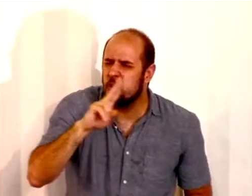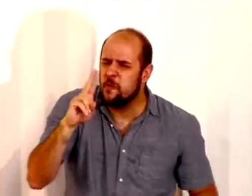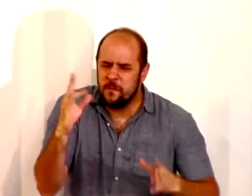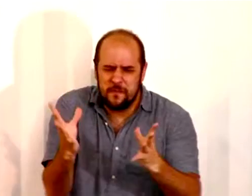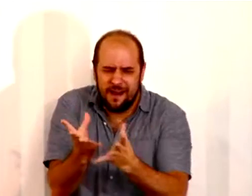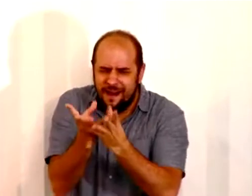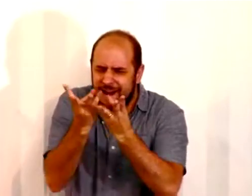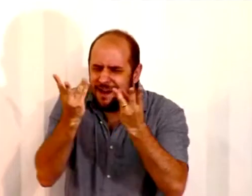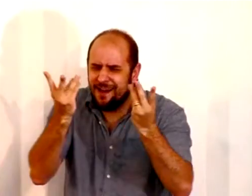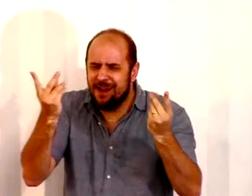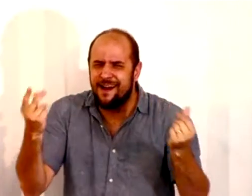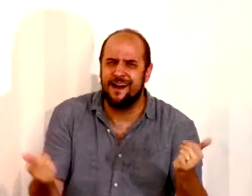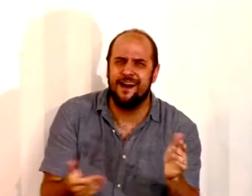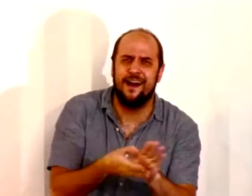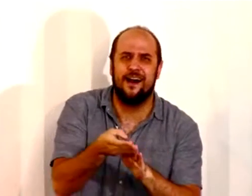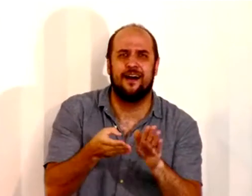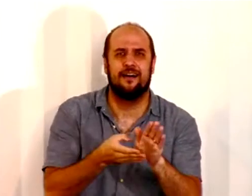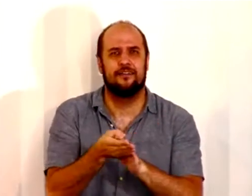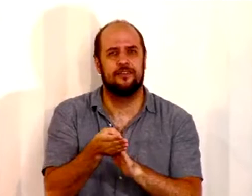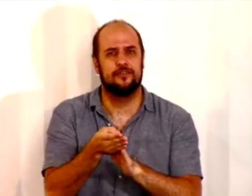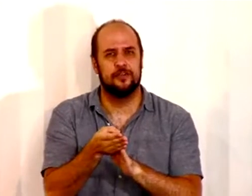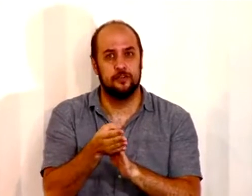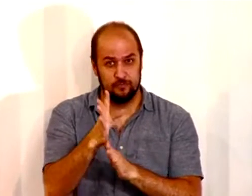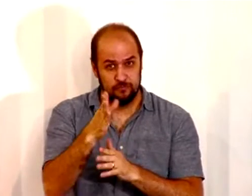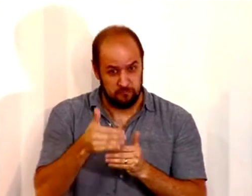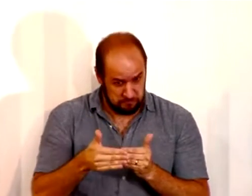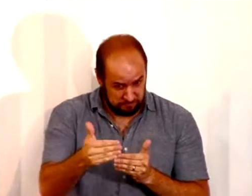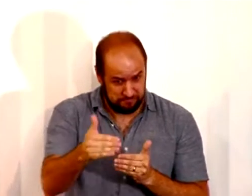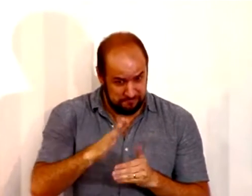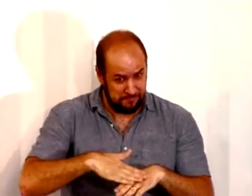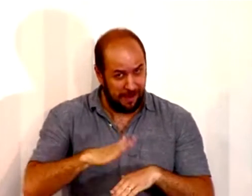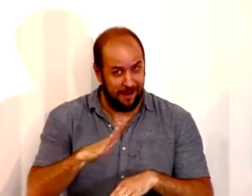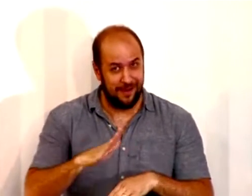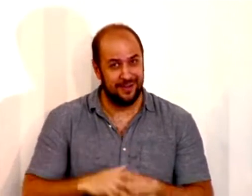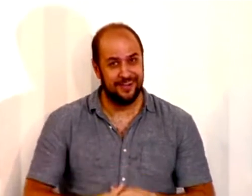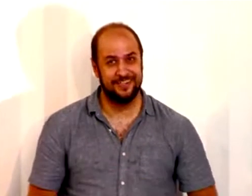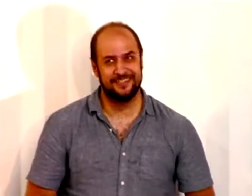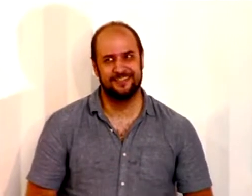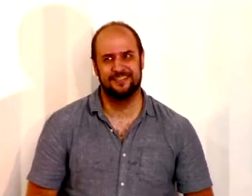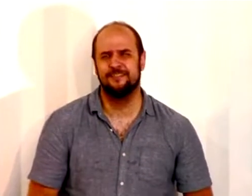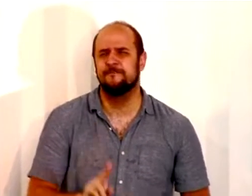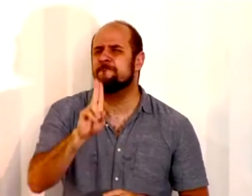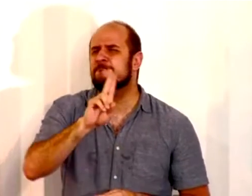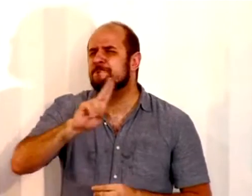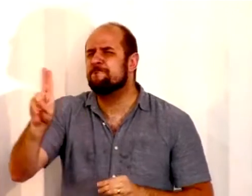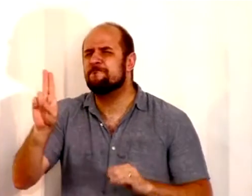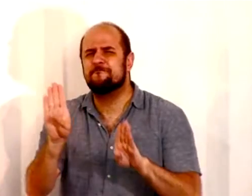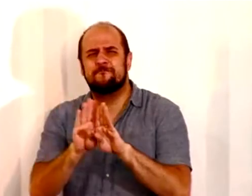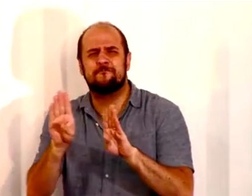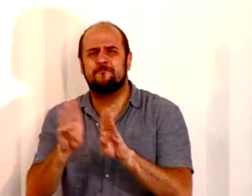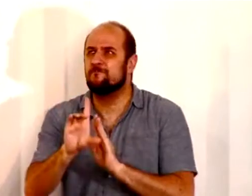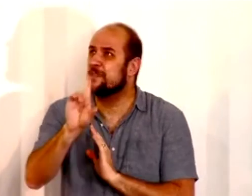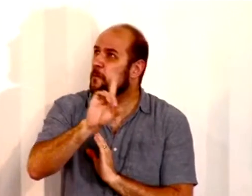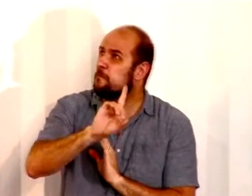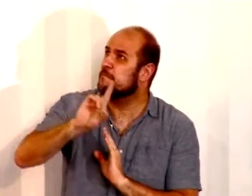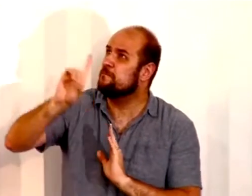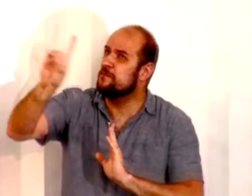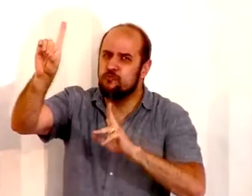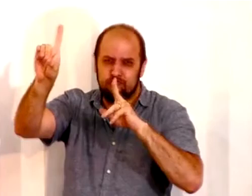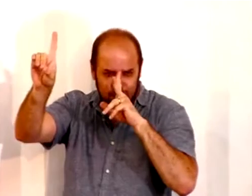Maravilhoso Conselheiro. Mas não para aí. O seu nome também é Deus